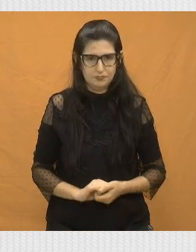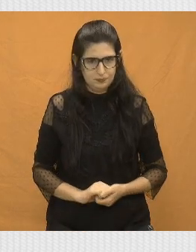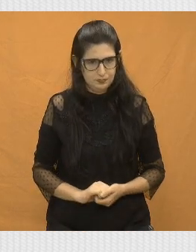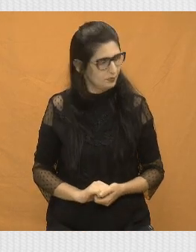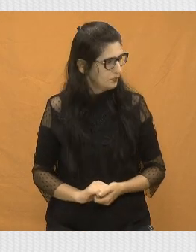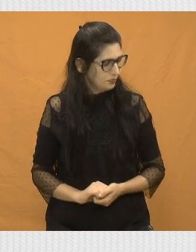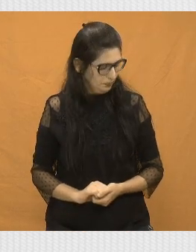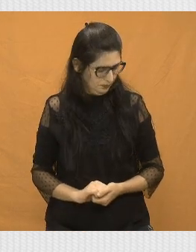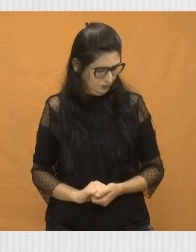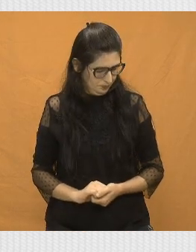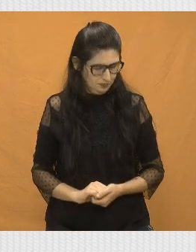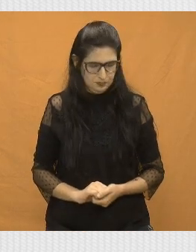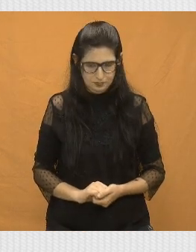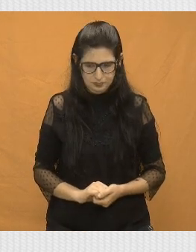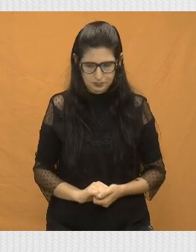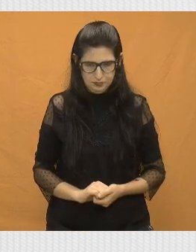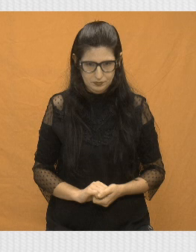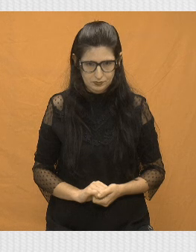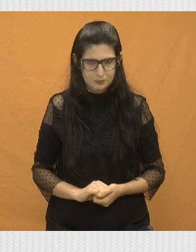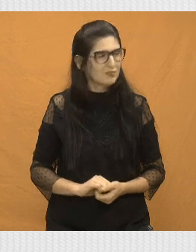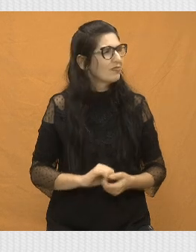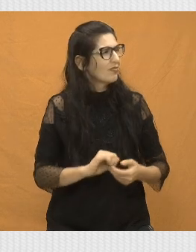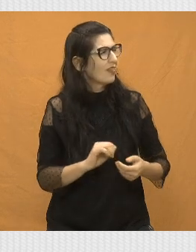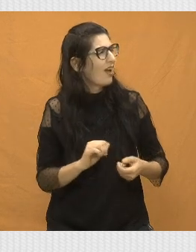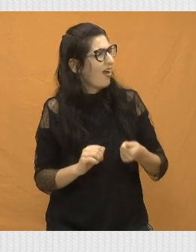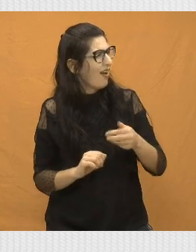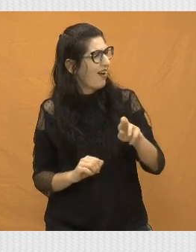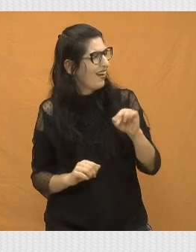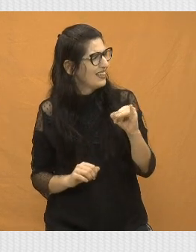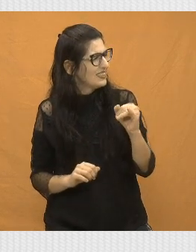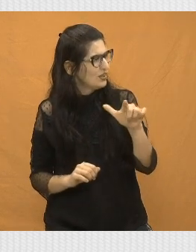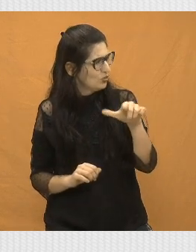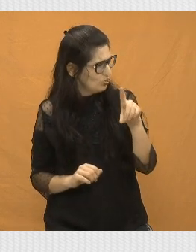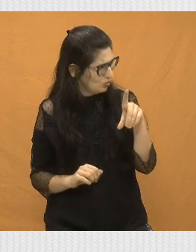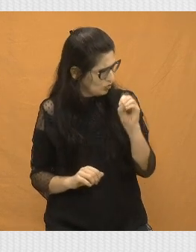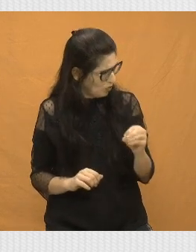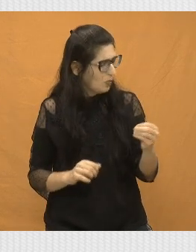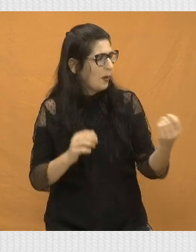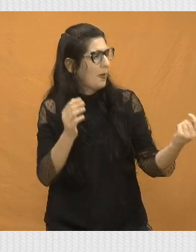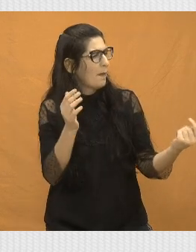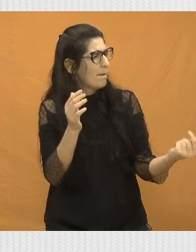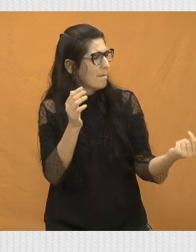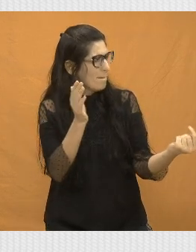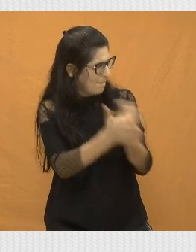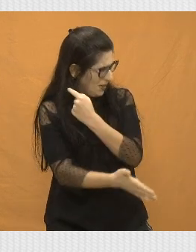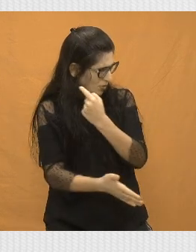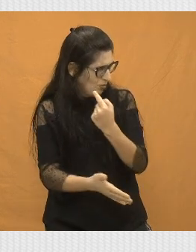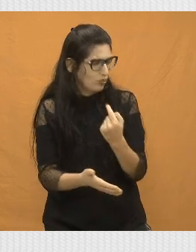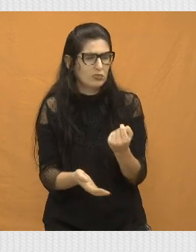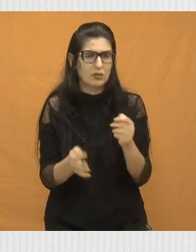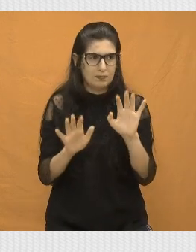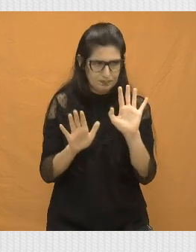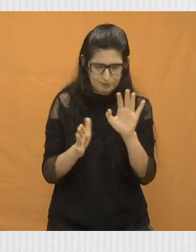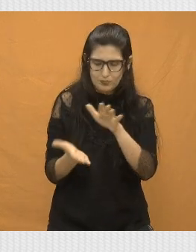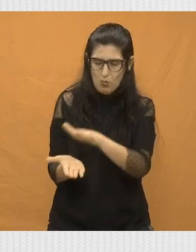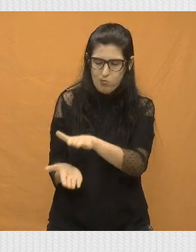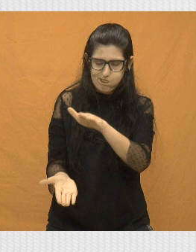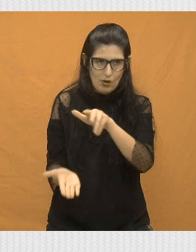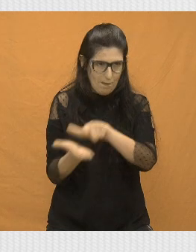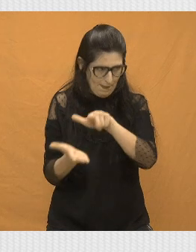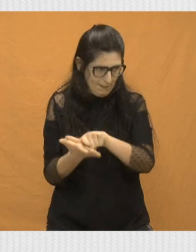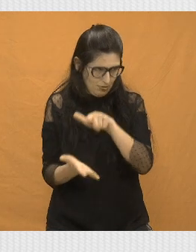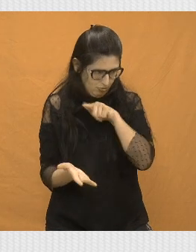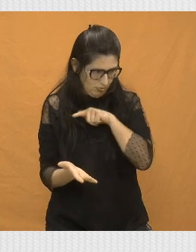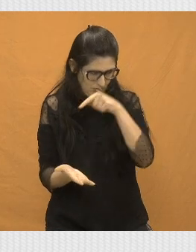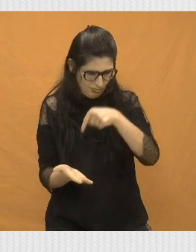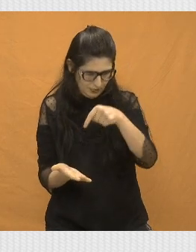Arildo, Lucimar, só para complementar aquela pergunta anterior, eu estou com o balancete em mãos aqui, fica mais prático eu passar o que tem dentro de outras receitas. Nós temos,